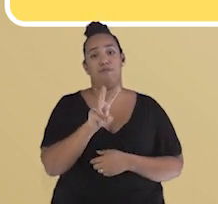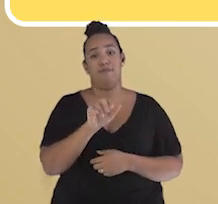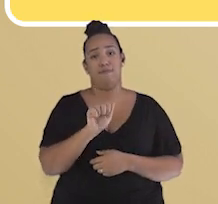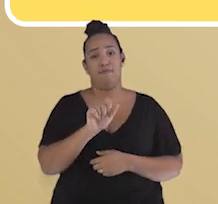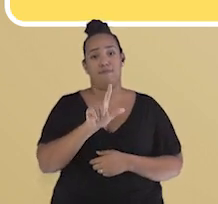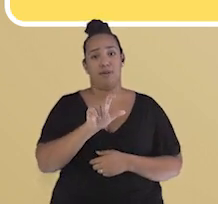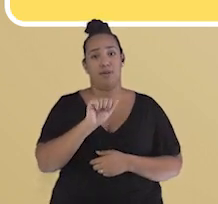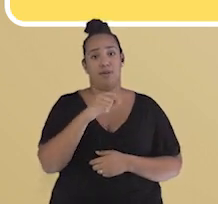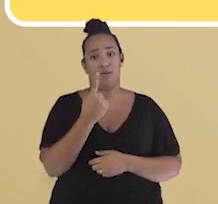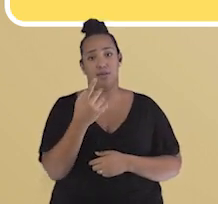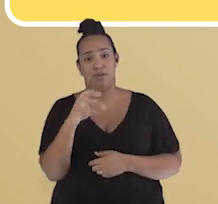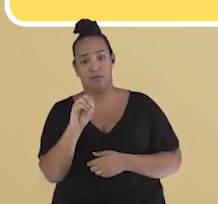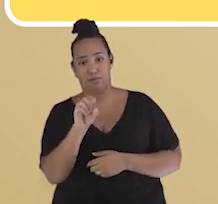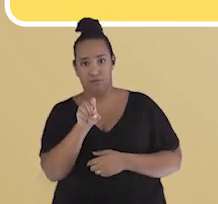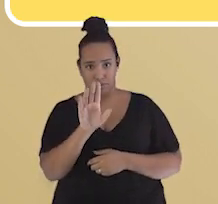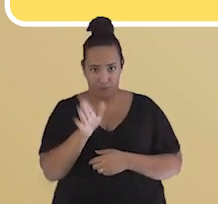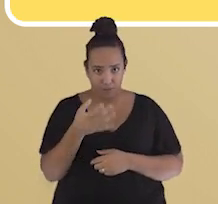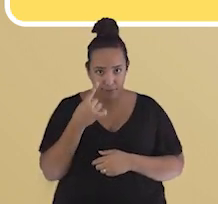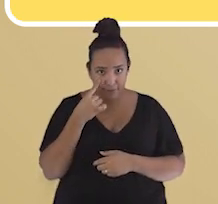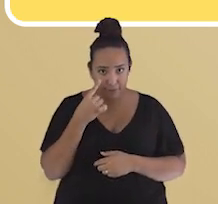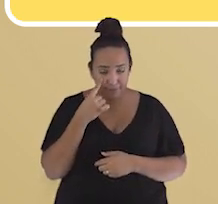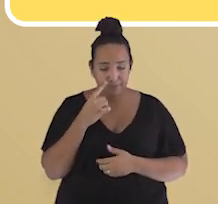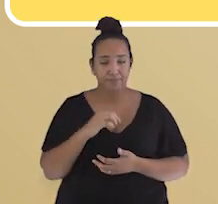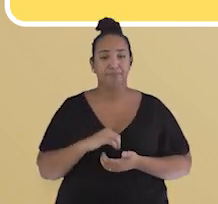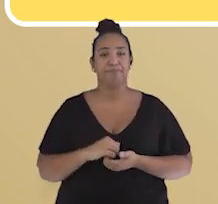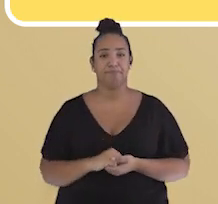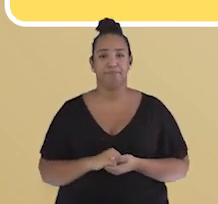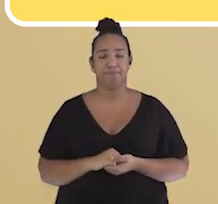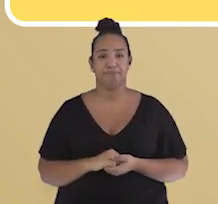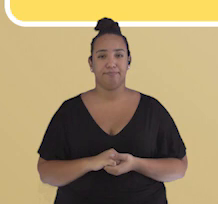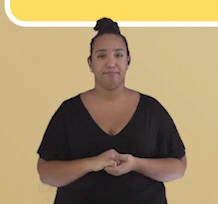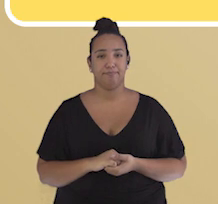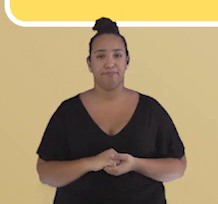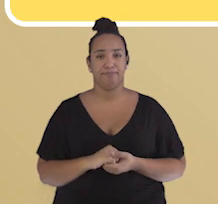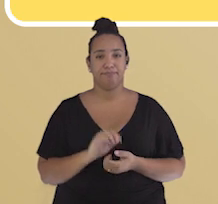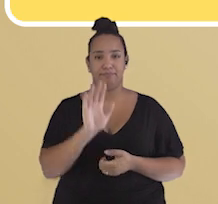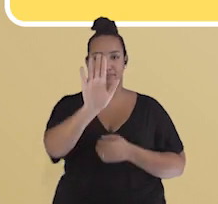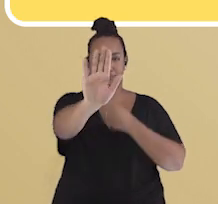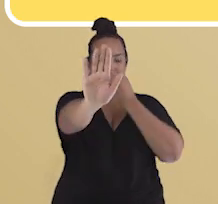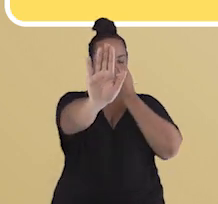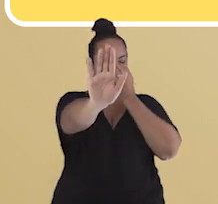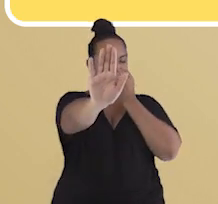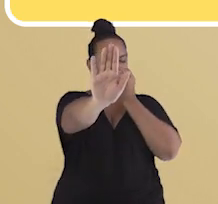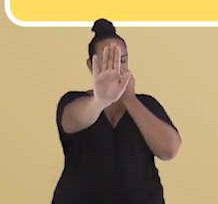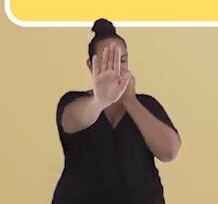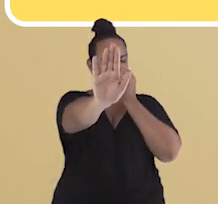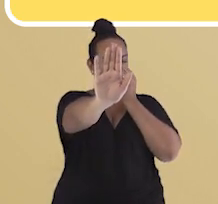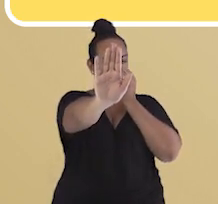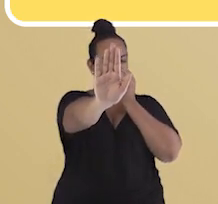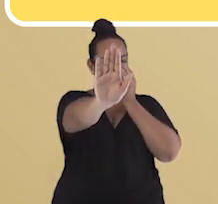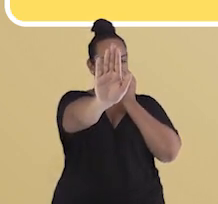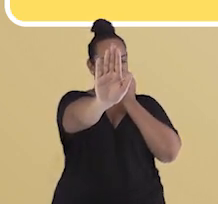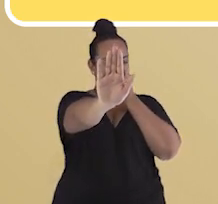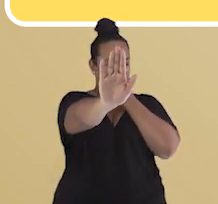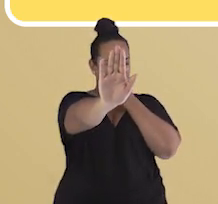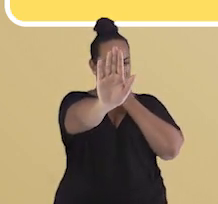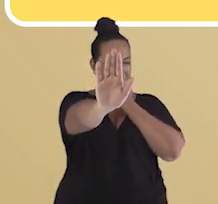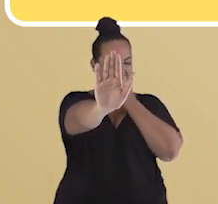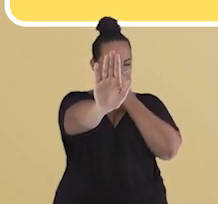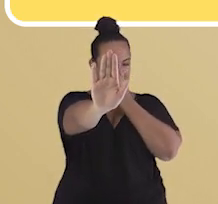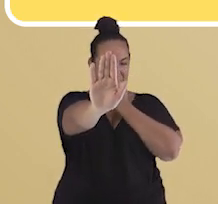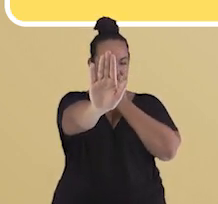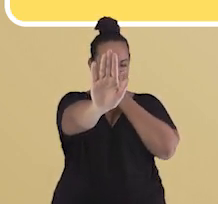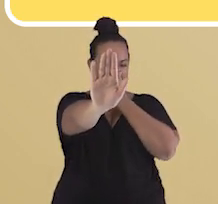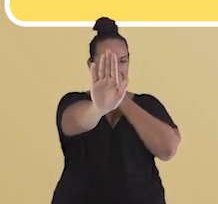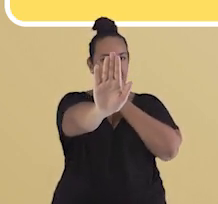rio limpo, com peixes, passou a se tornar um rio poluído e sem peixes e sem vida. Hoje em dia até chamam